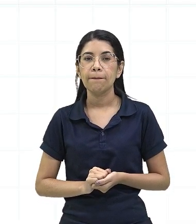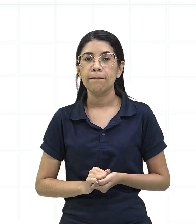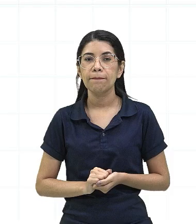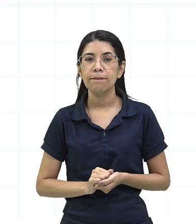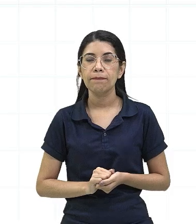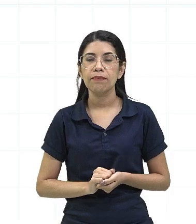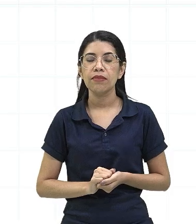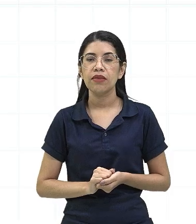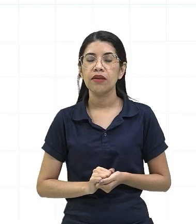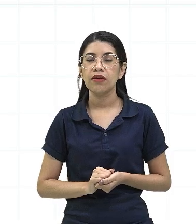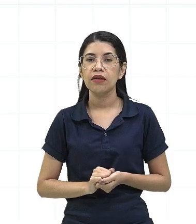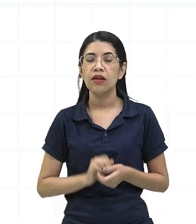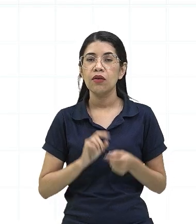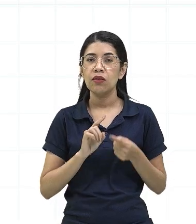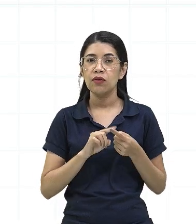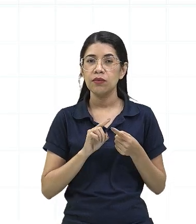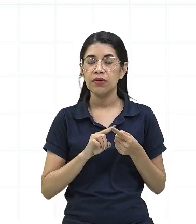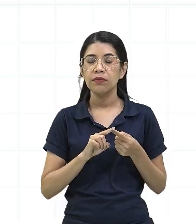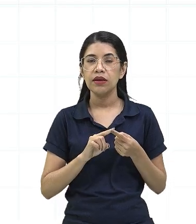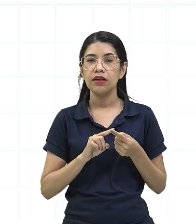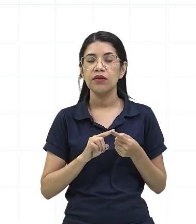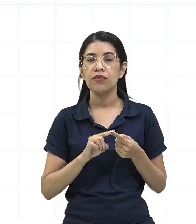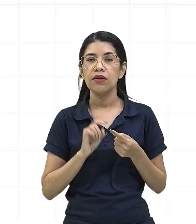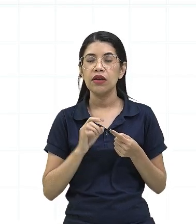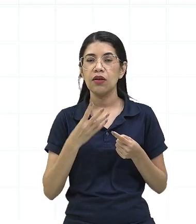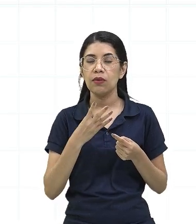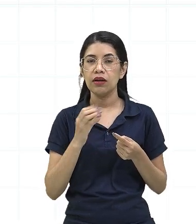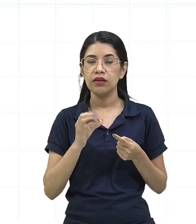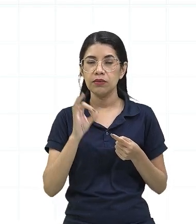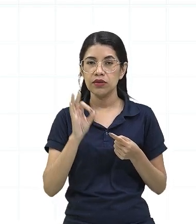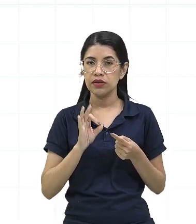O tambaqui foi citado por 40% dos